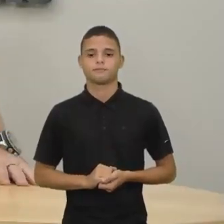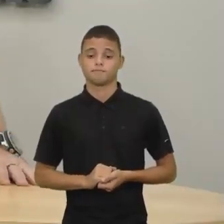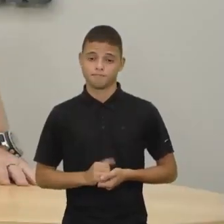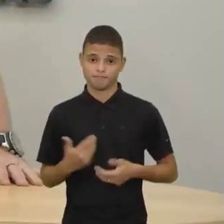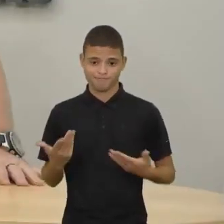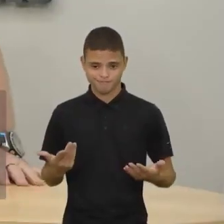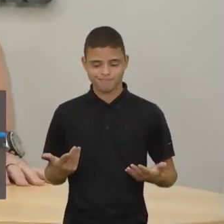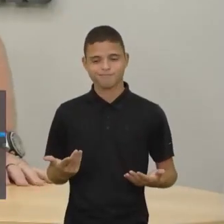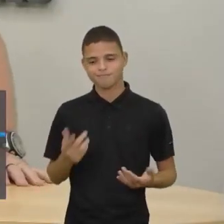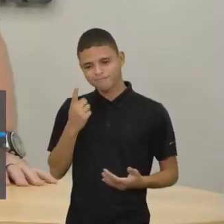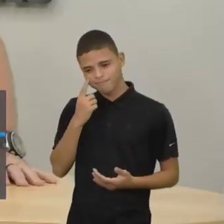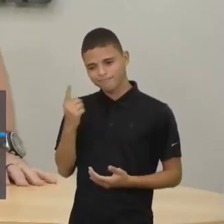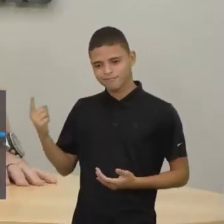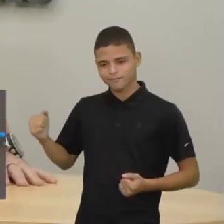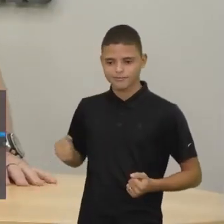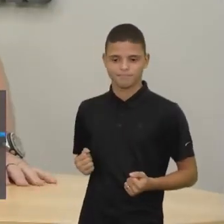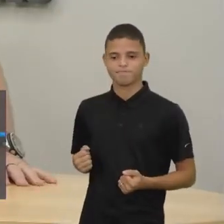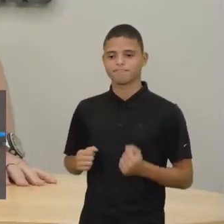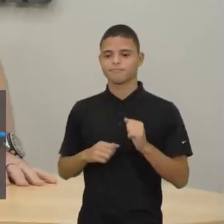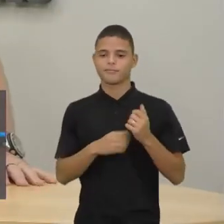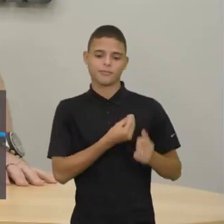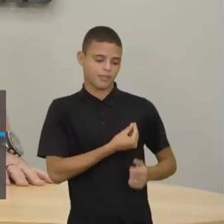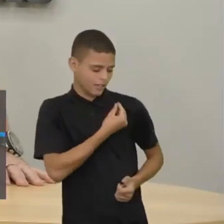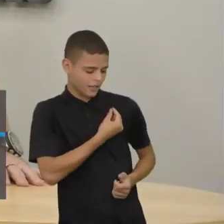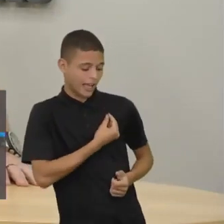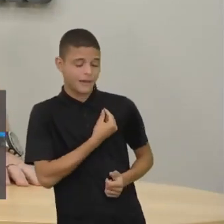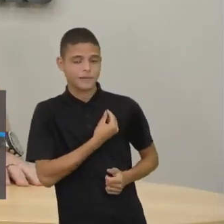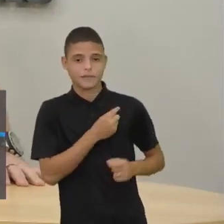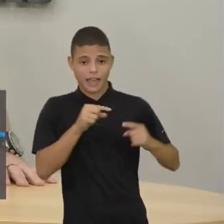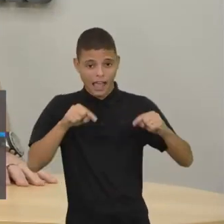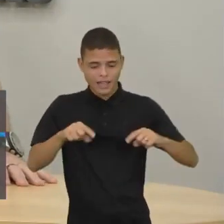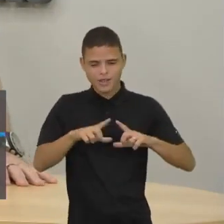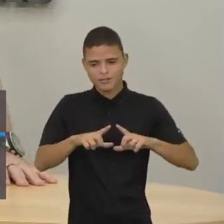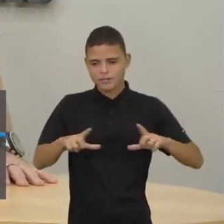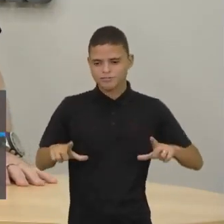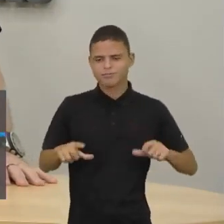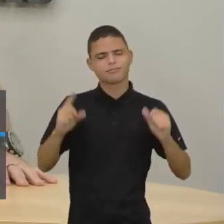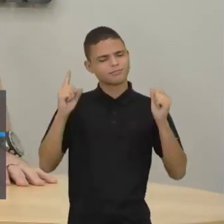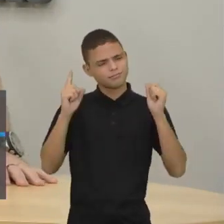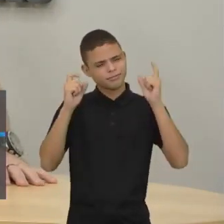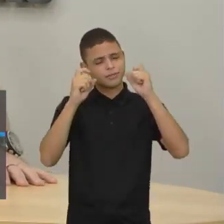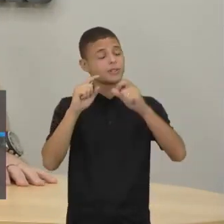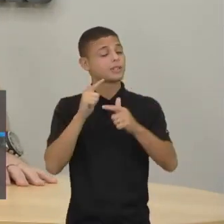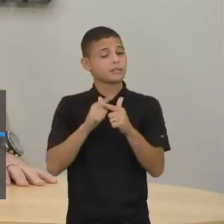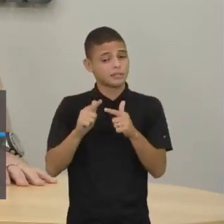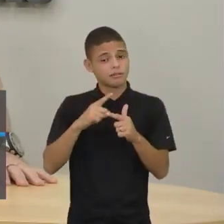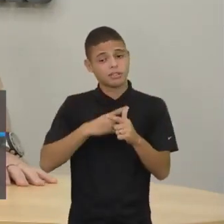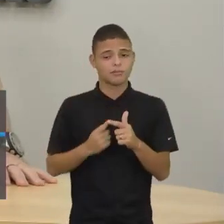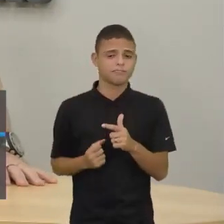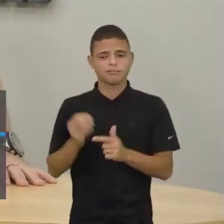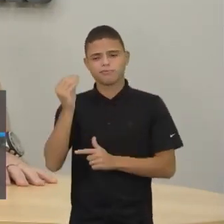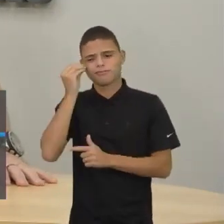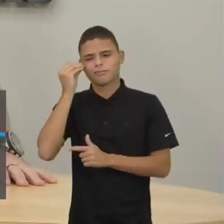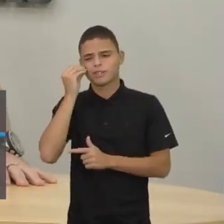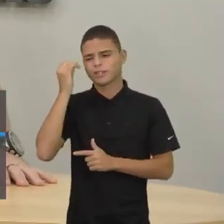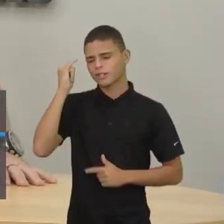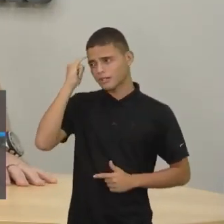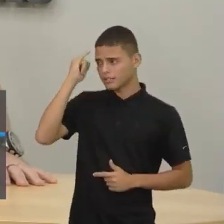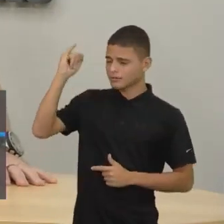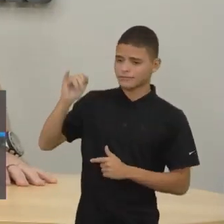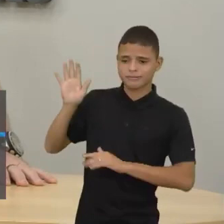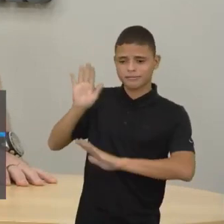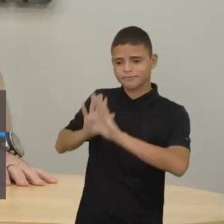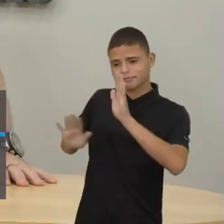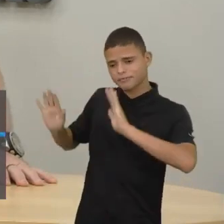É isso aí, né? A gente vê aí vida terrestre aí sendo um problema aí, tentando solucionar através das unidades de conservação,